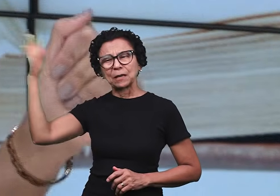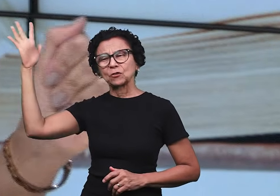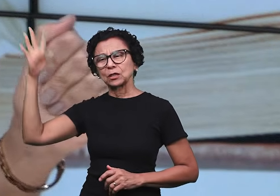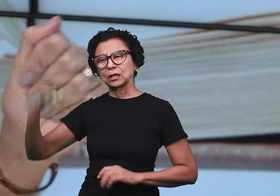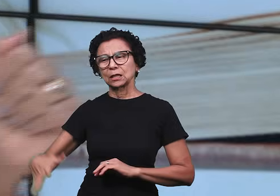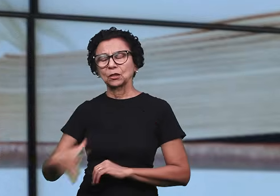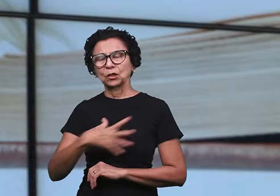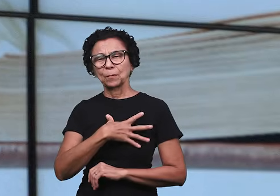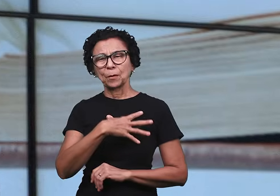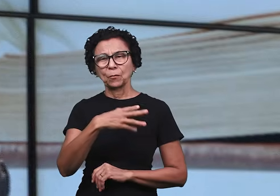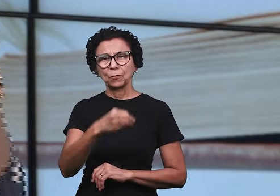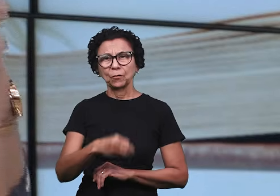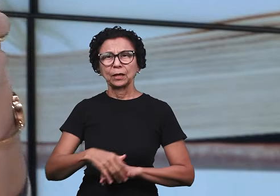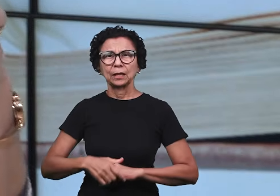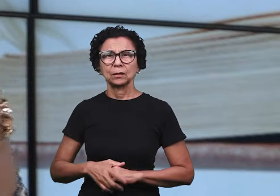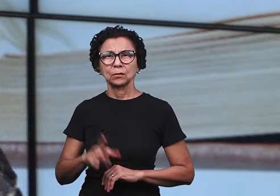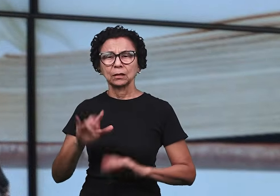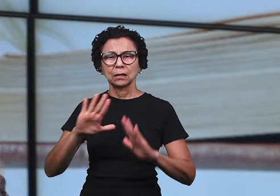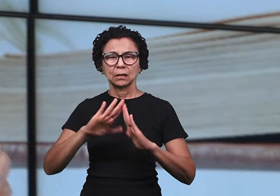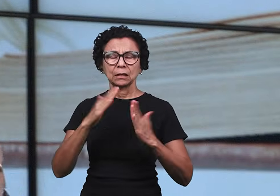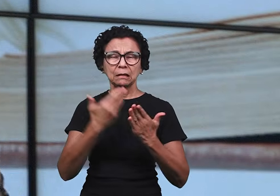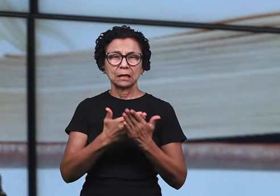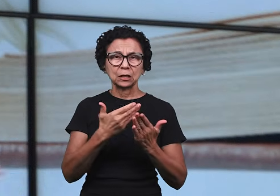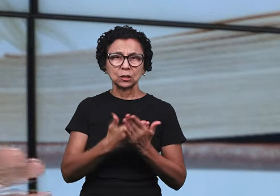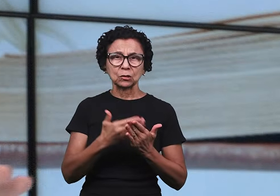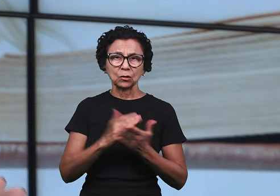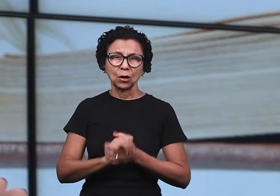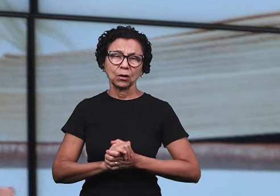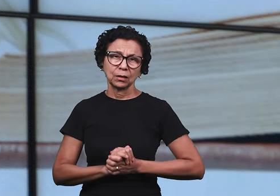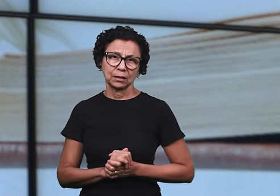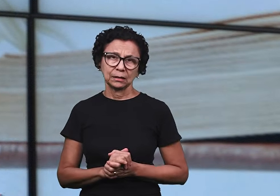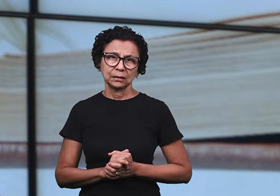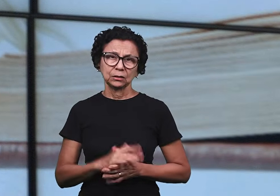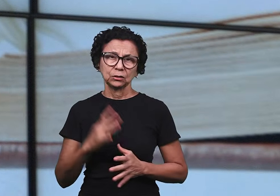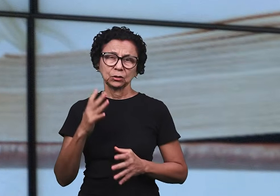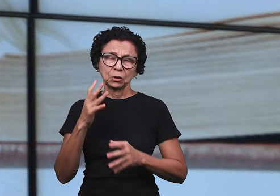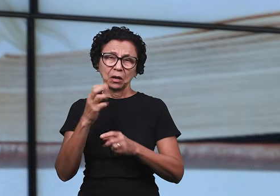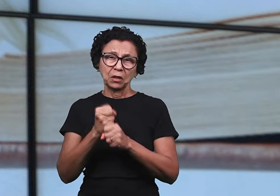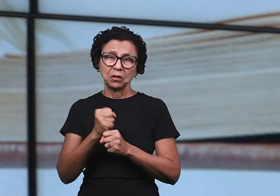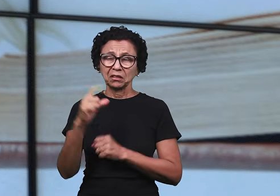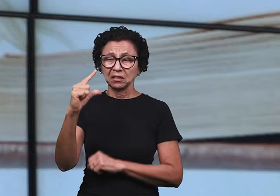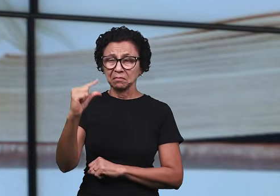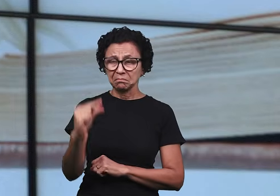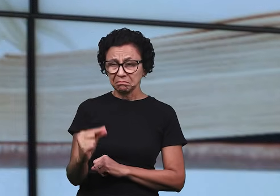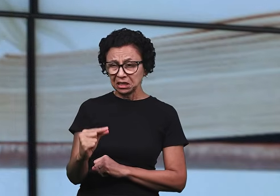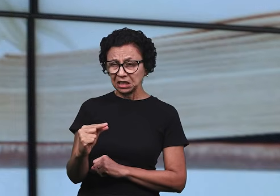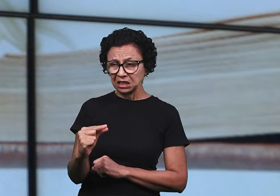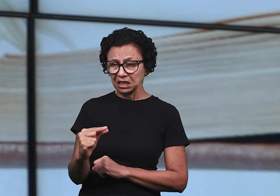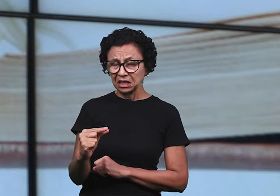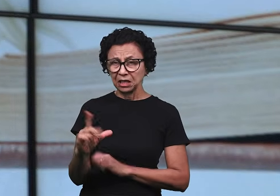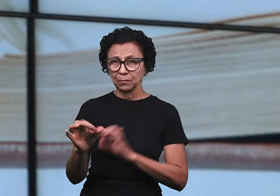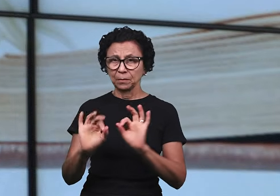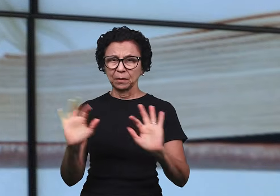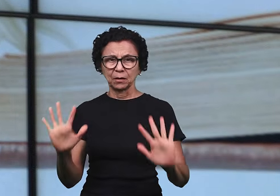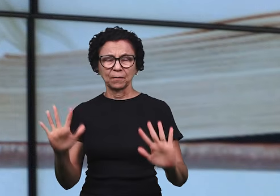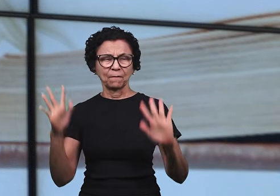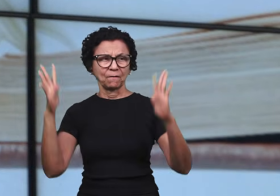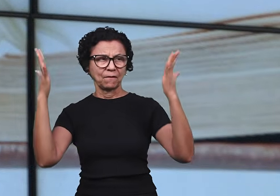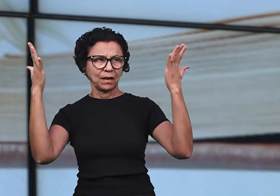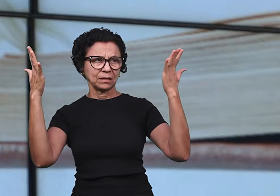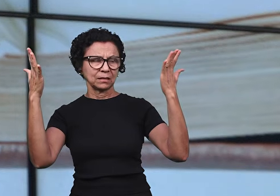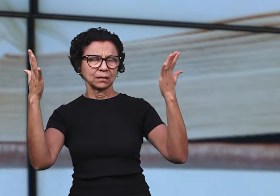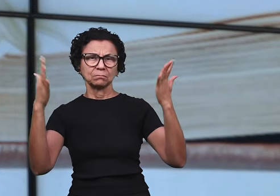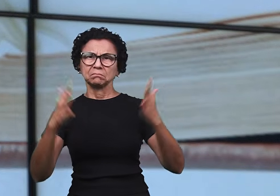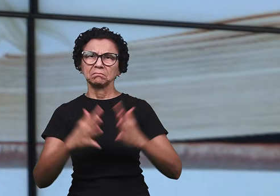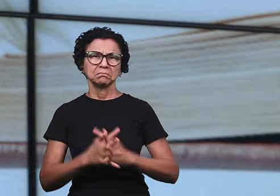festa para ele. Falei, meu filho, que eu comprei o bolo de chocolate que você mais gosta. Não, nós não fazemos isso. Mas Deus, quando nos recebe, Ele faz. Não